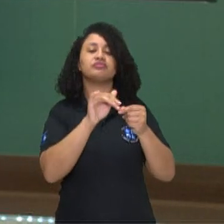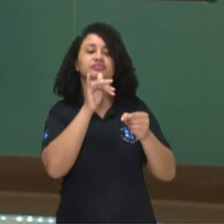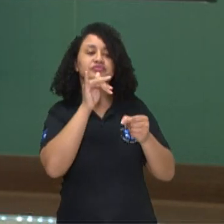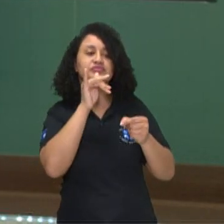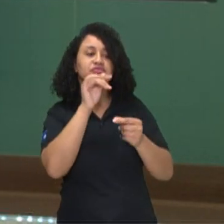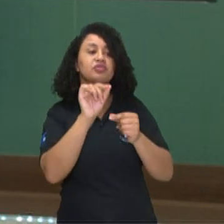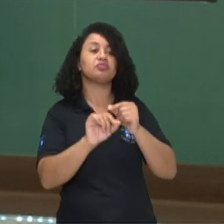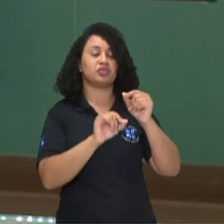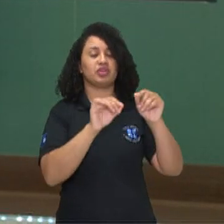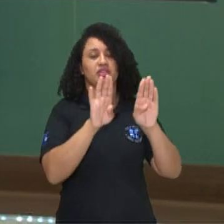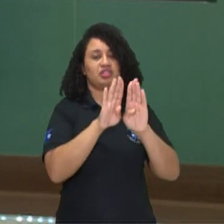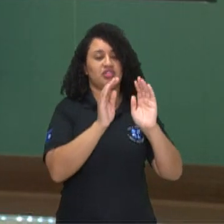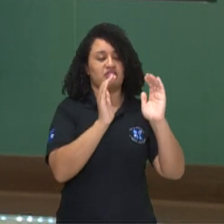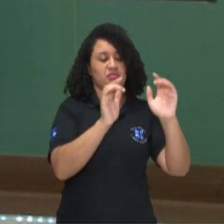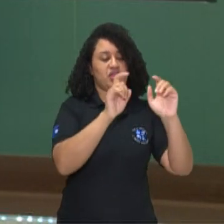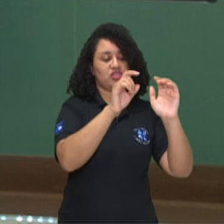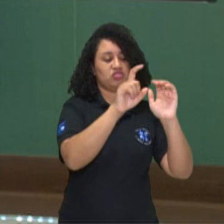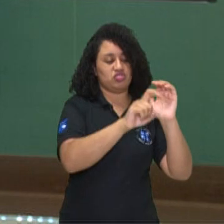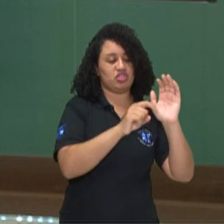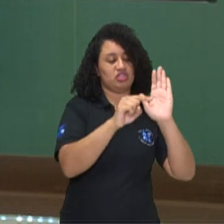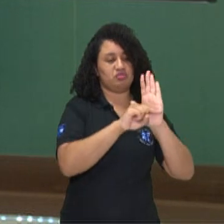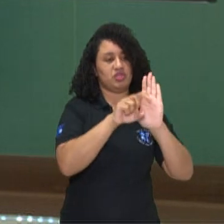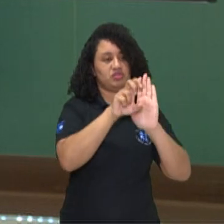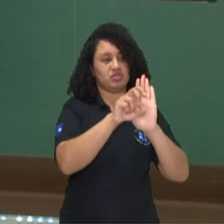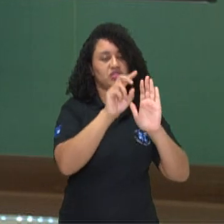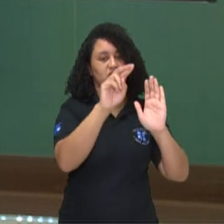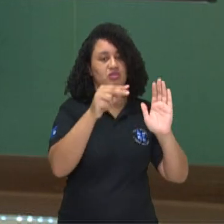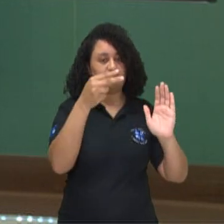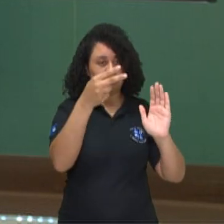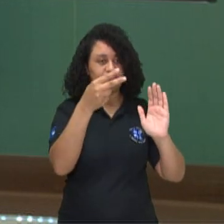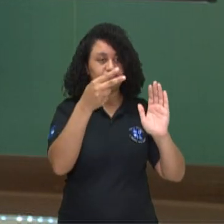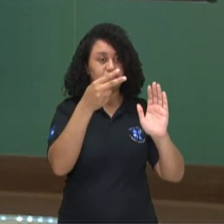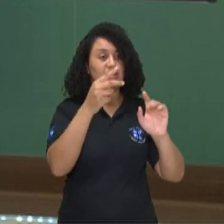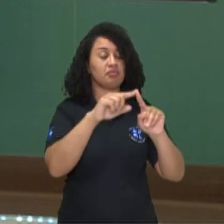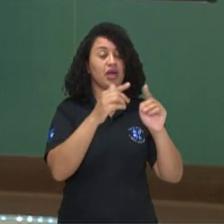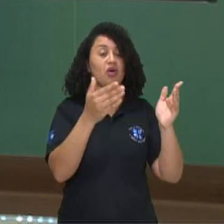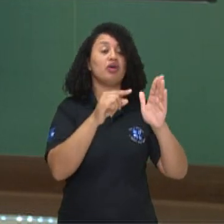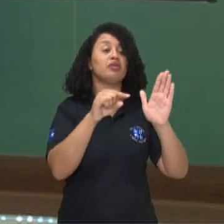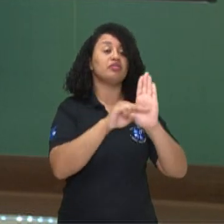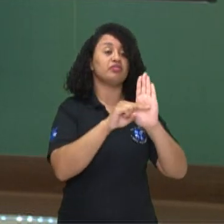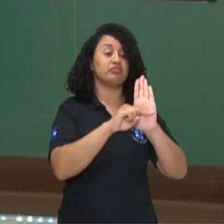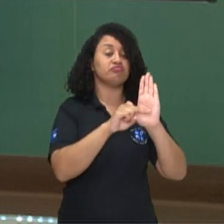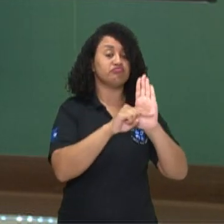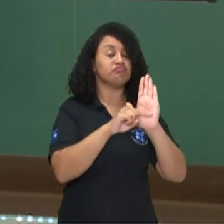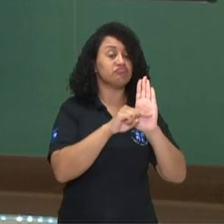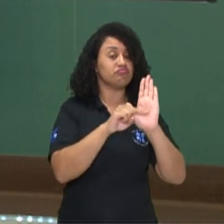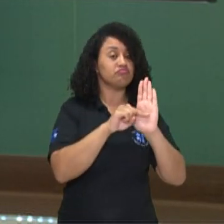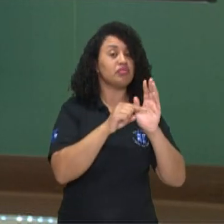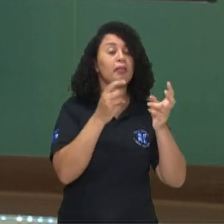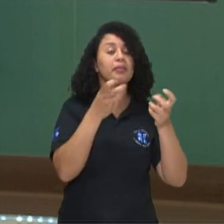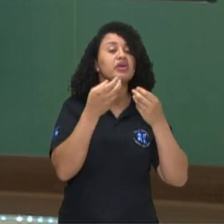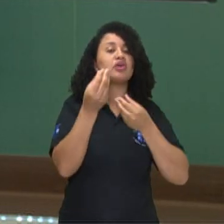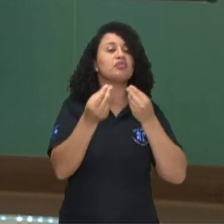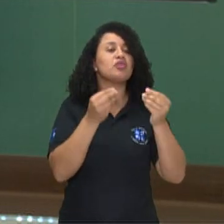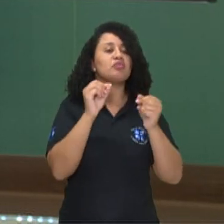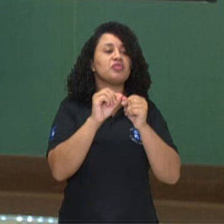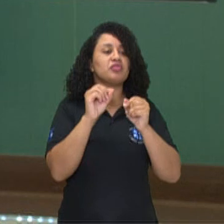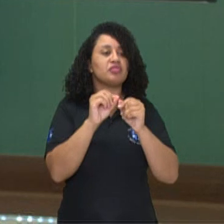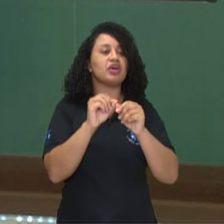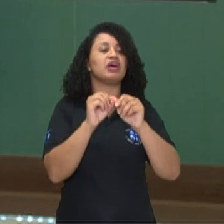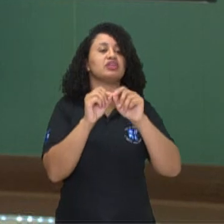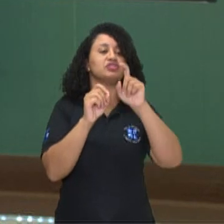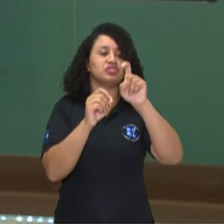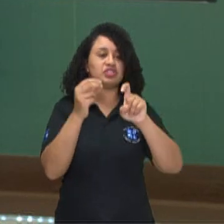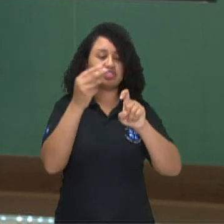exemplo? Ó, o mesmo x e 5 da outra vez, só que aqui é menos, né? Da outra vez foi mais. Como que eu desenvolvo esse